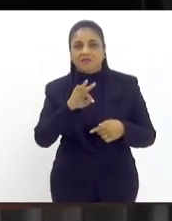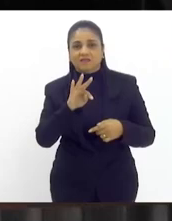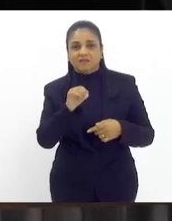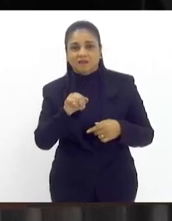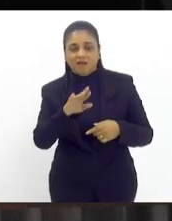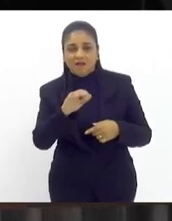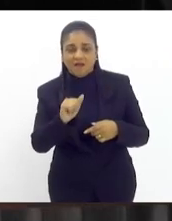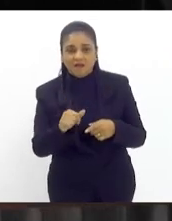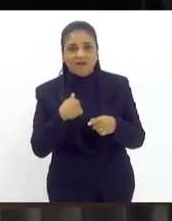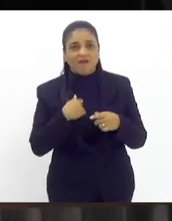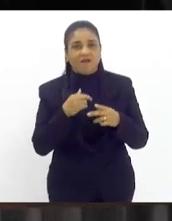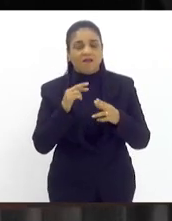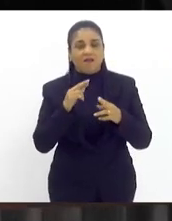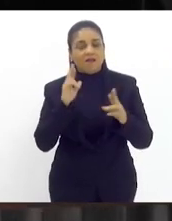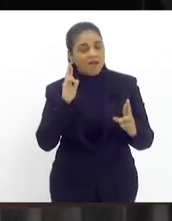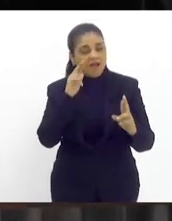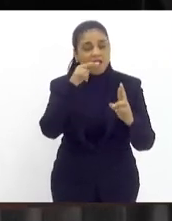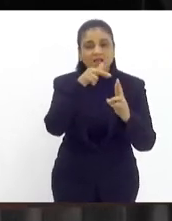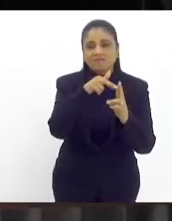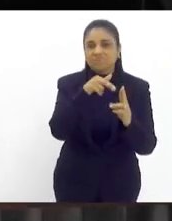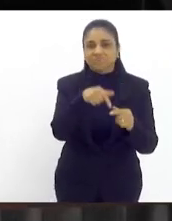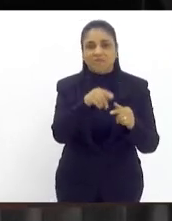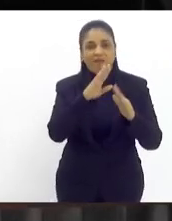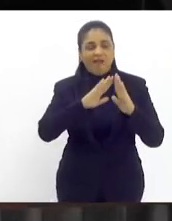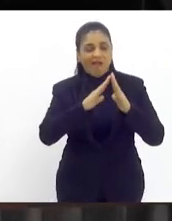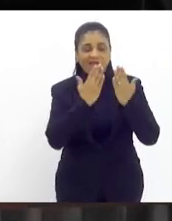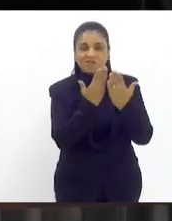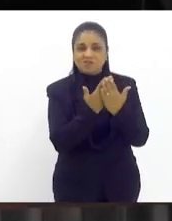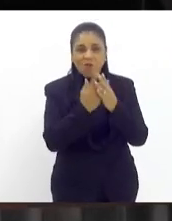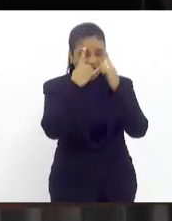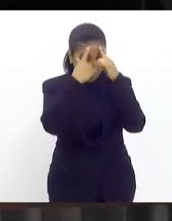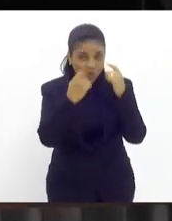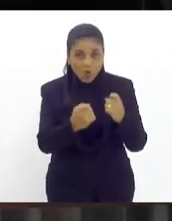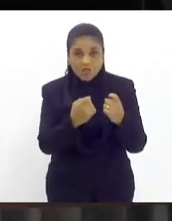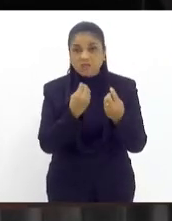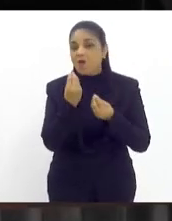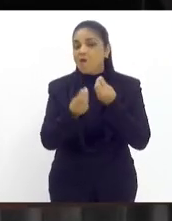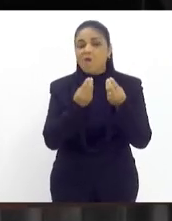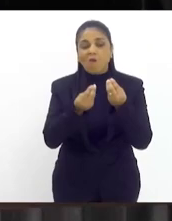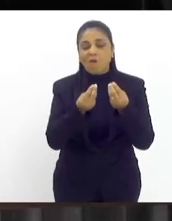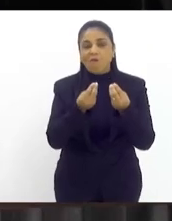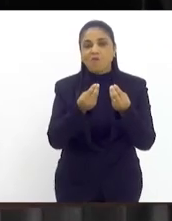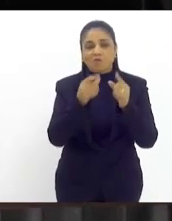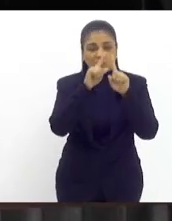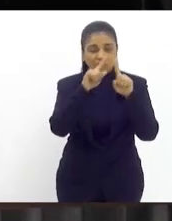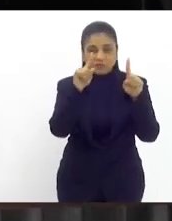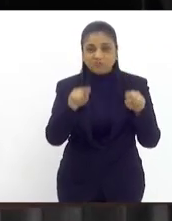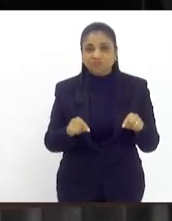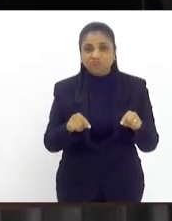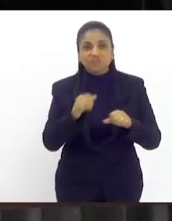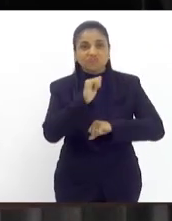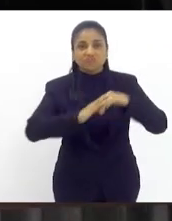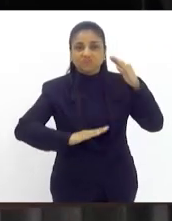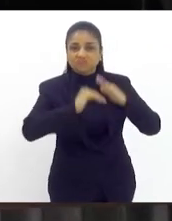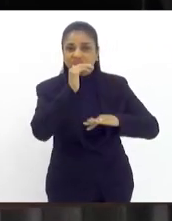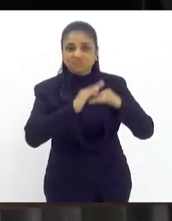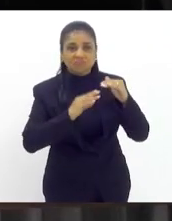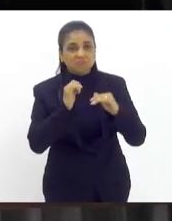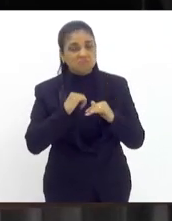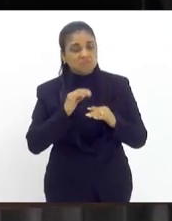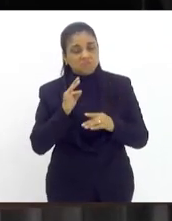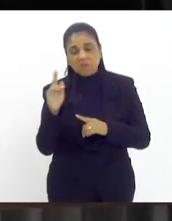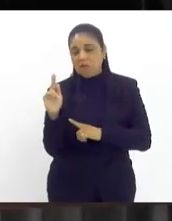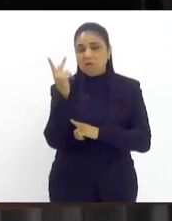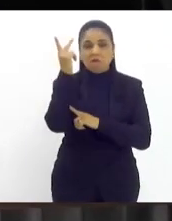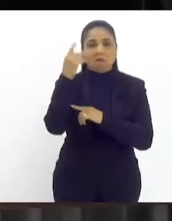relacionadas realmente a violência das escolas se as escolas estão sucateadas e os seus profissionais estão sendo não sendo